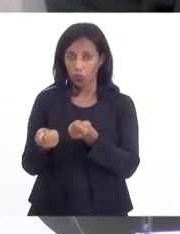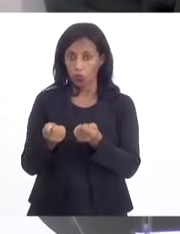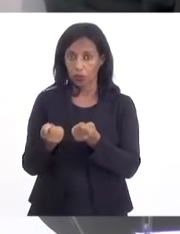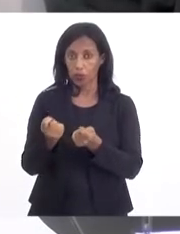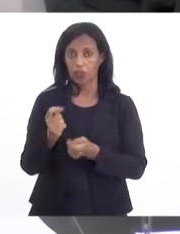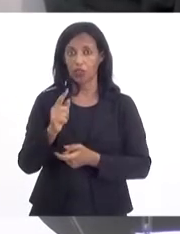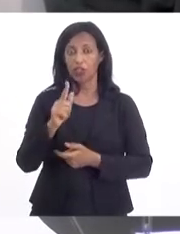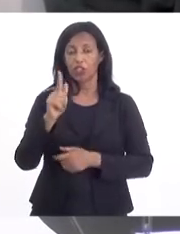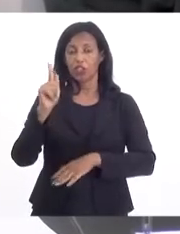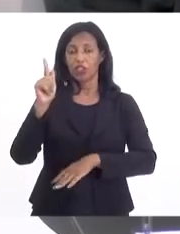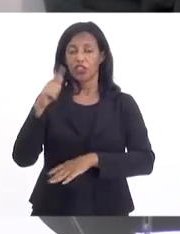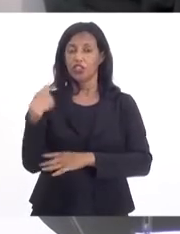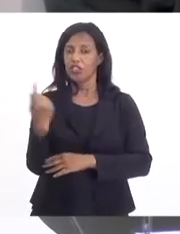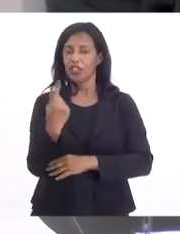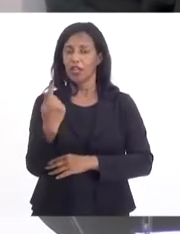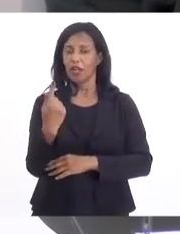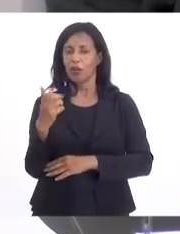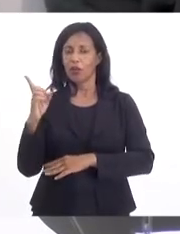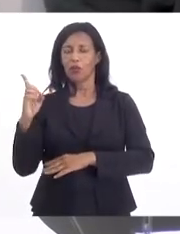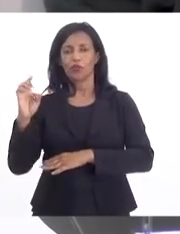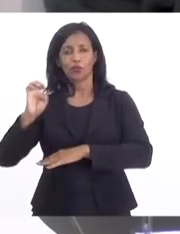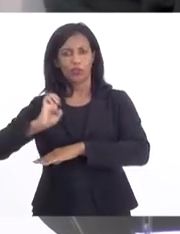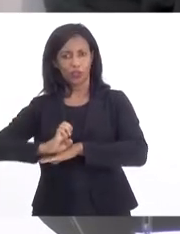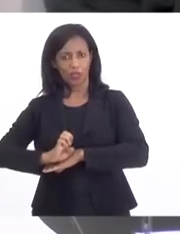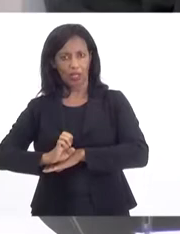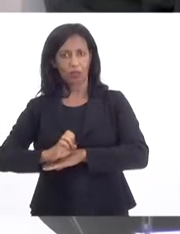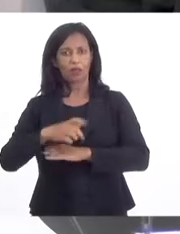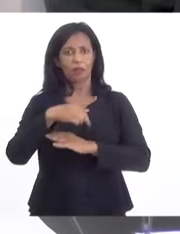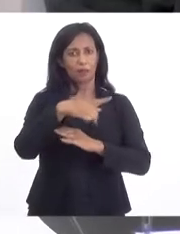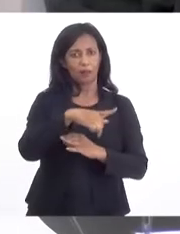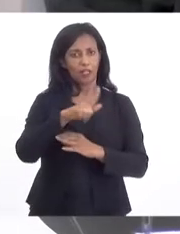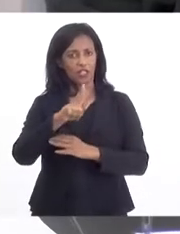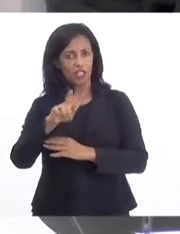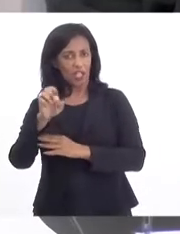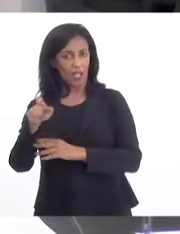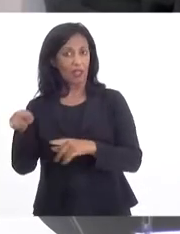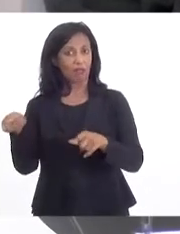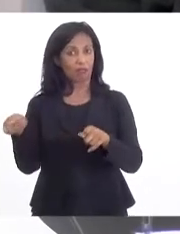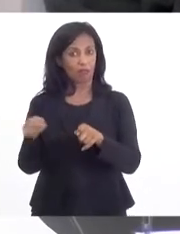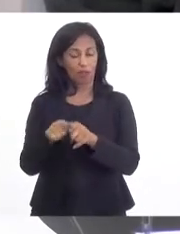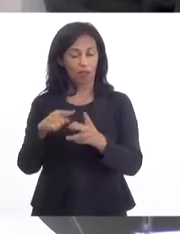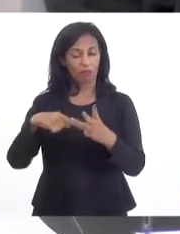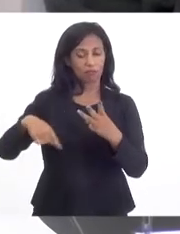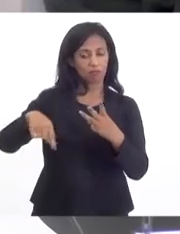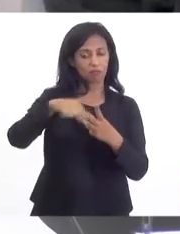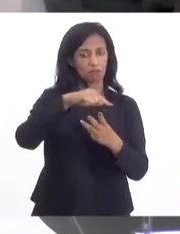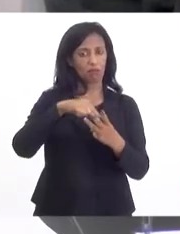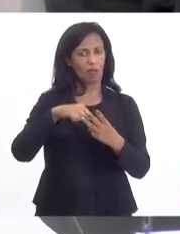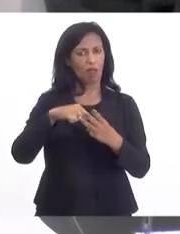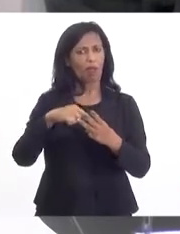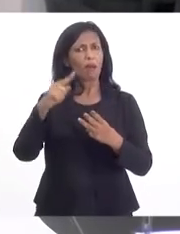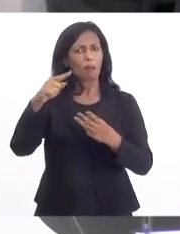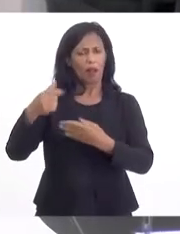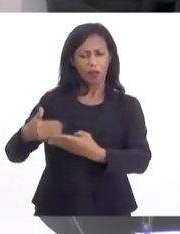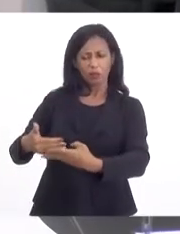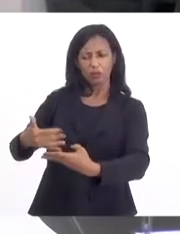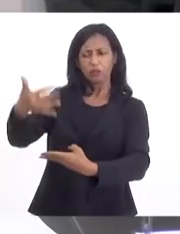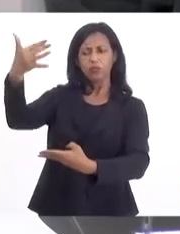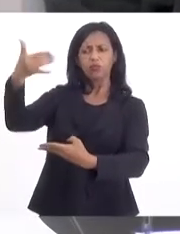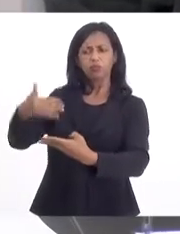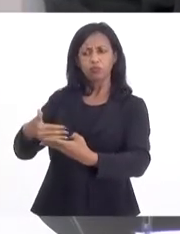Geral do Estado e a Procuradoria Geral do Estado, para fazerem uma exposição